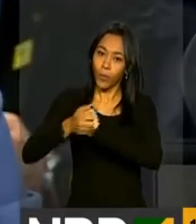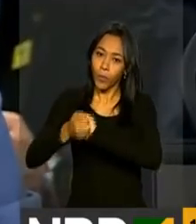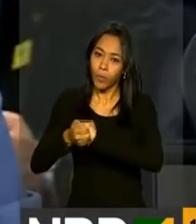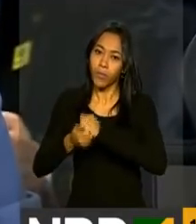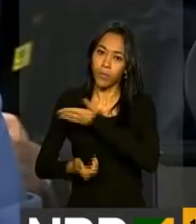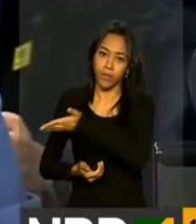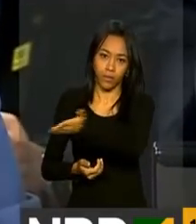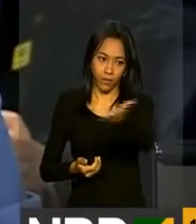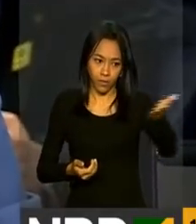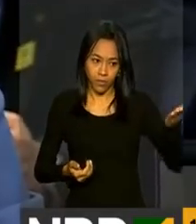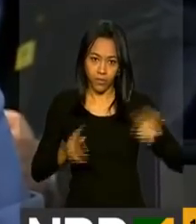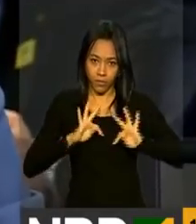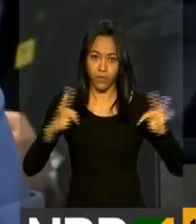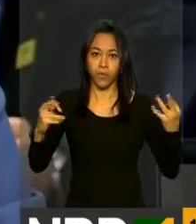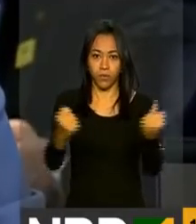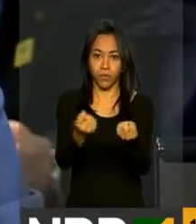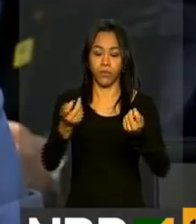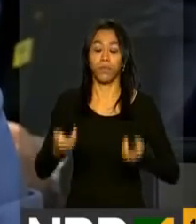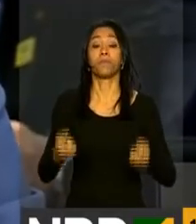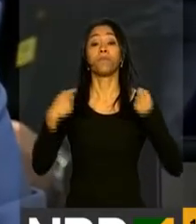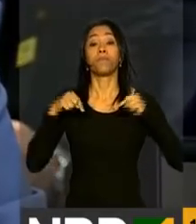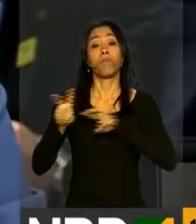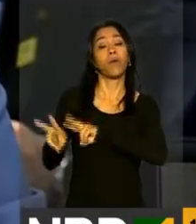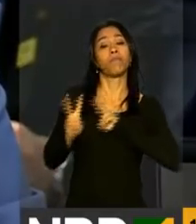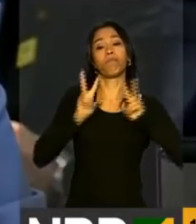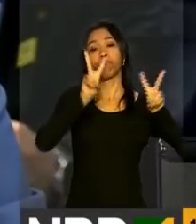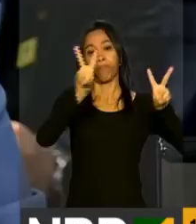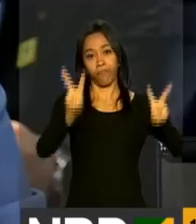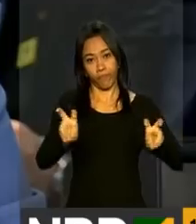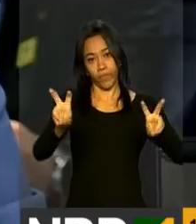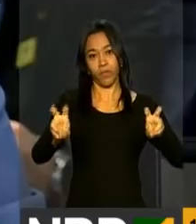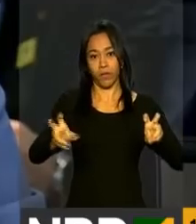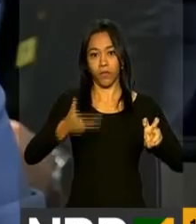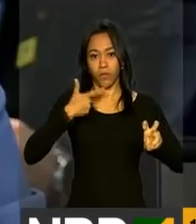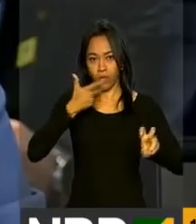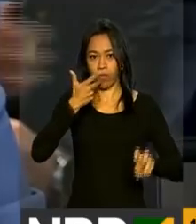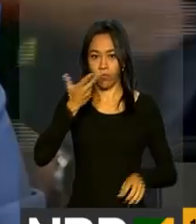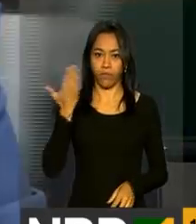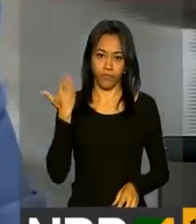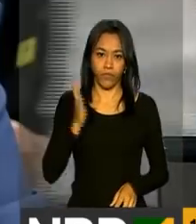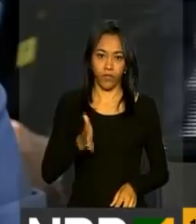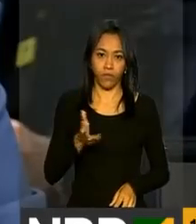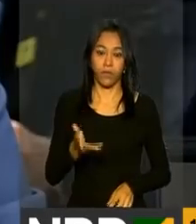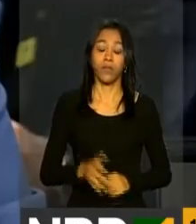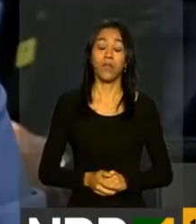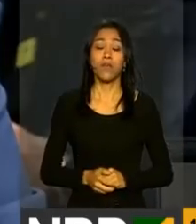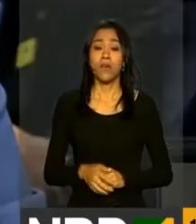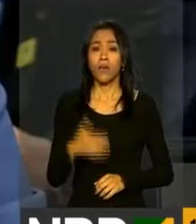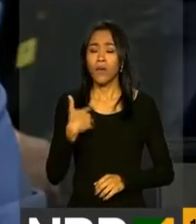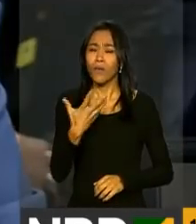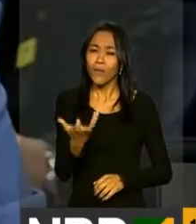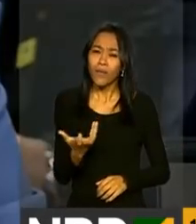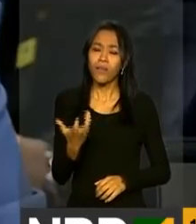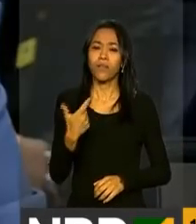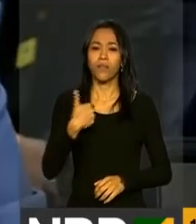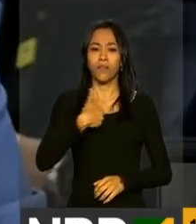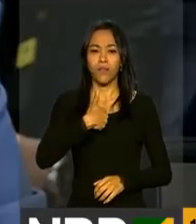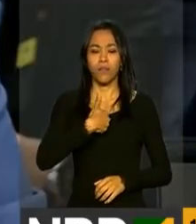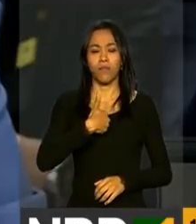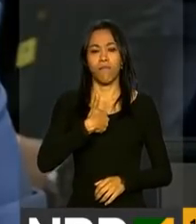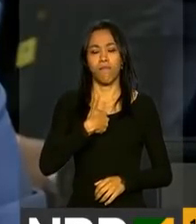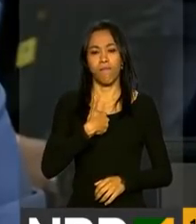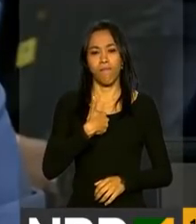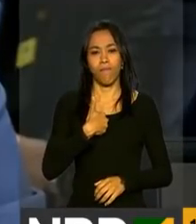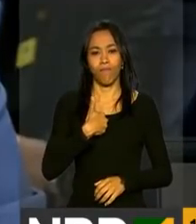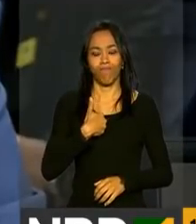complementá los a todos não é mas retomando aqui é prevista uma exposição eu quero dizer que eu recebi é